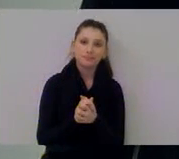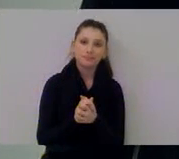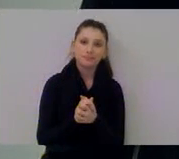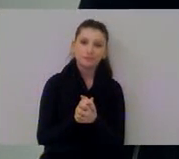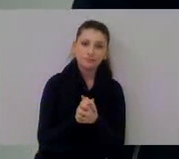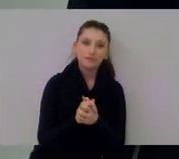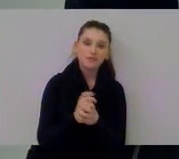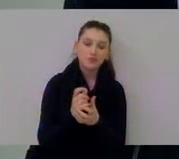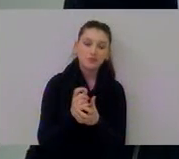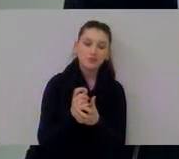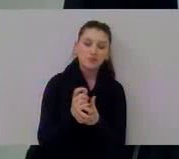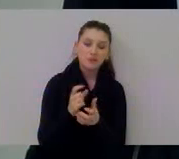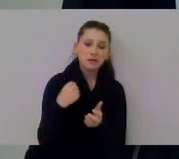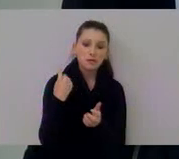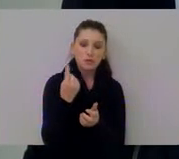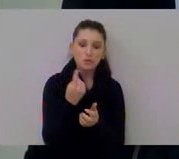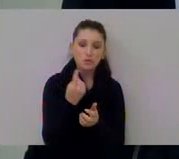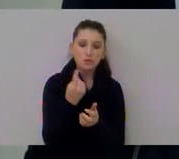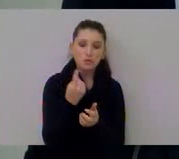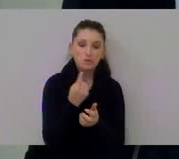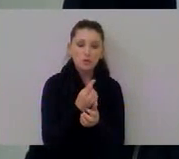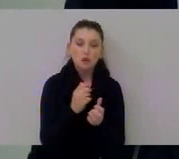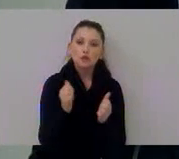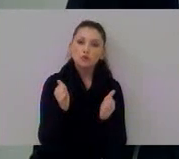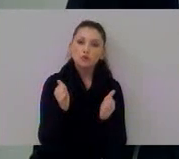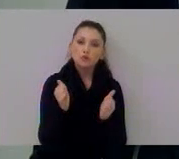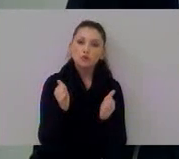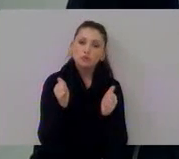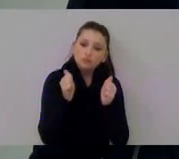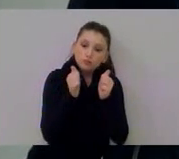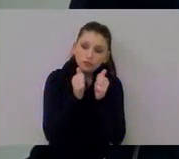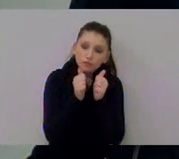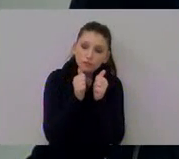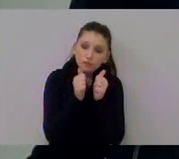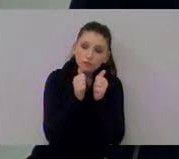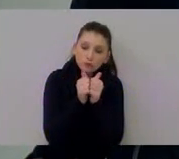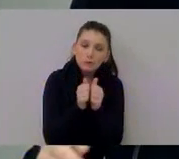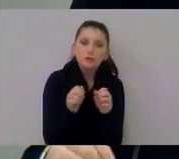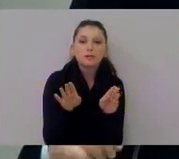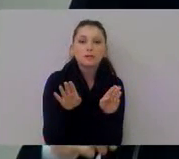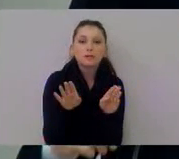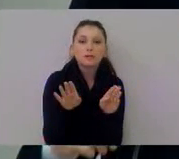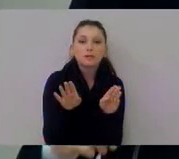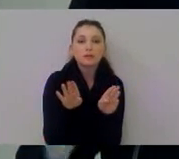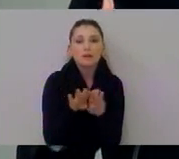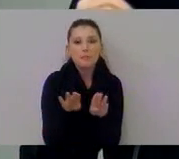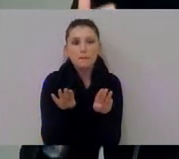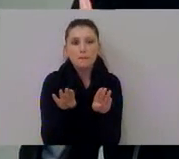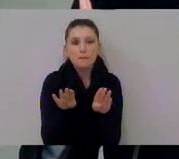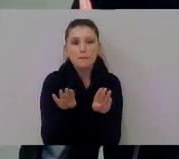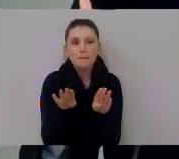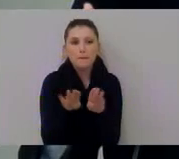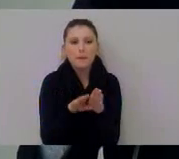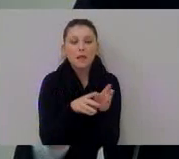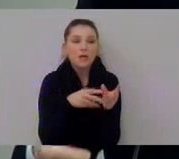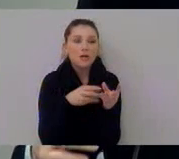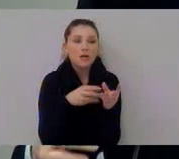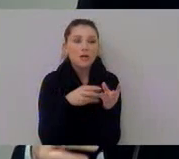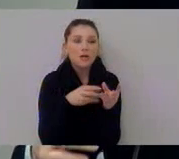sentido de fazer com que haja uma